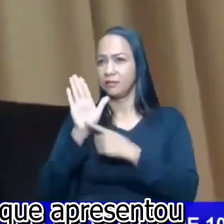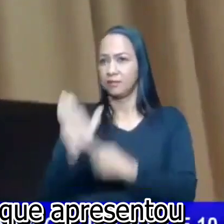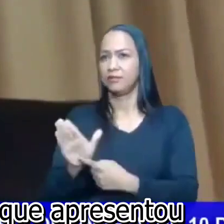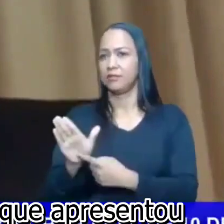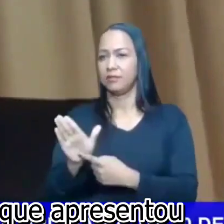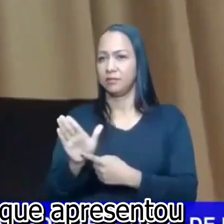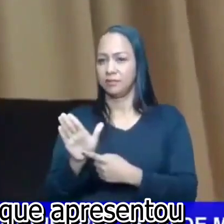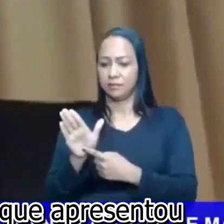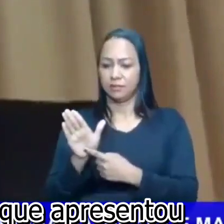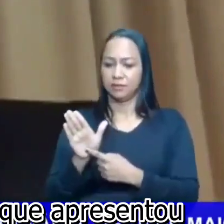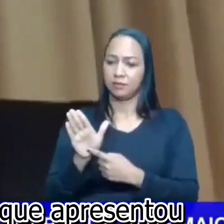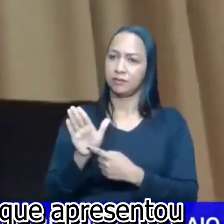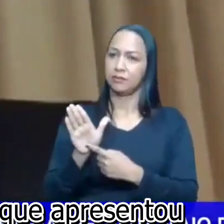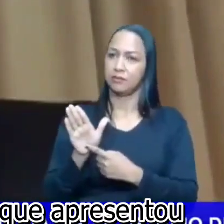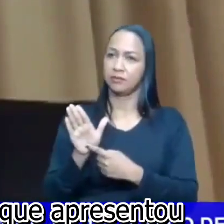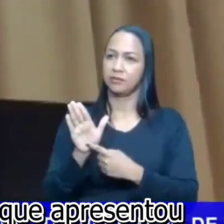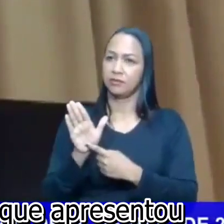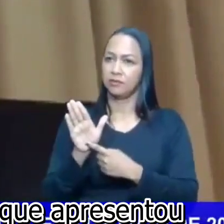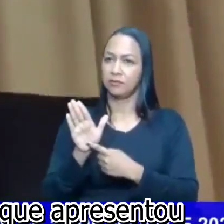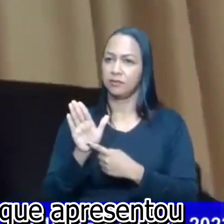disse que apresentou